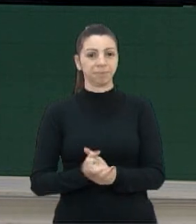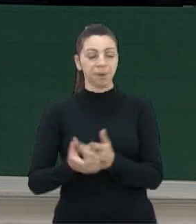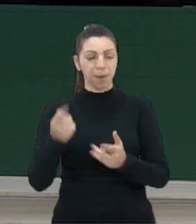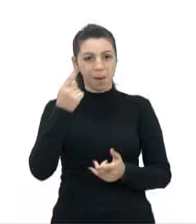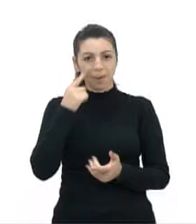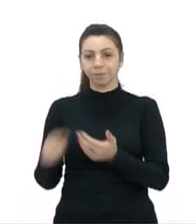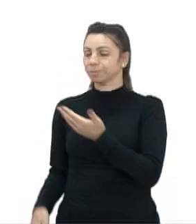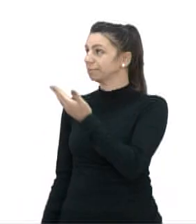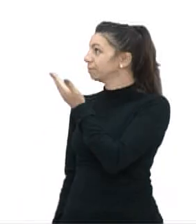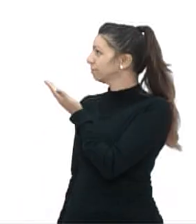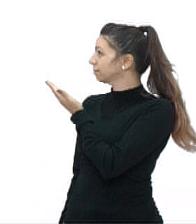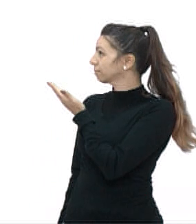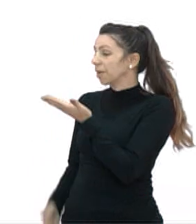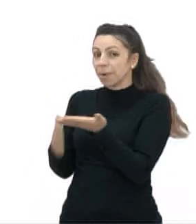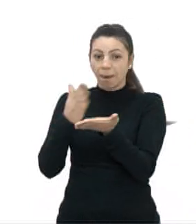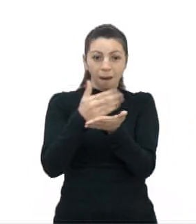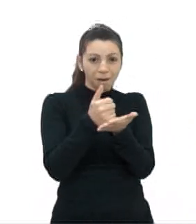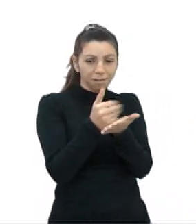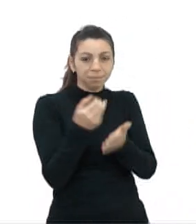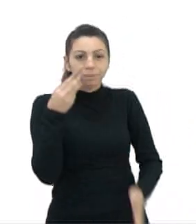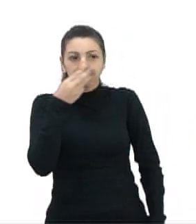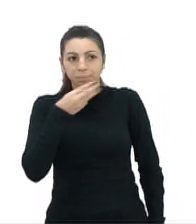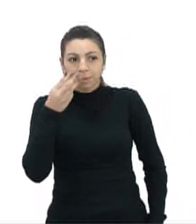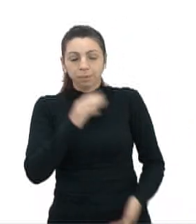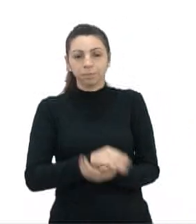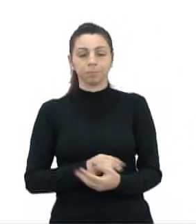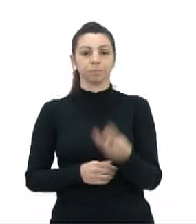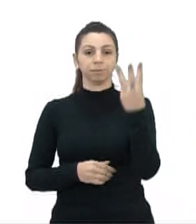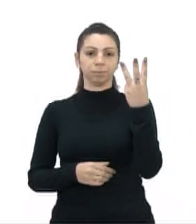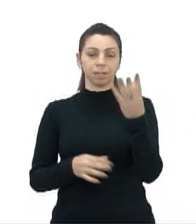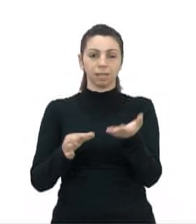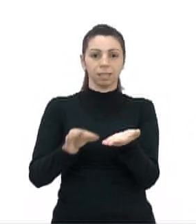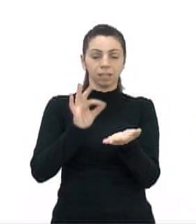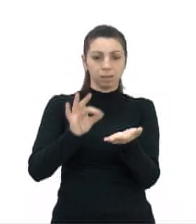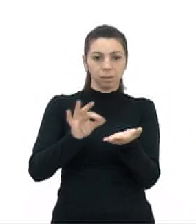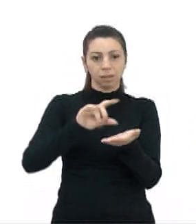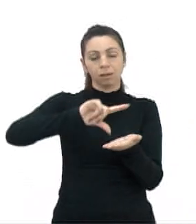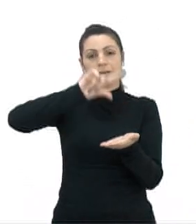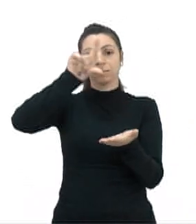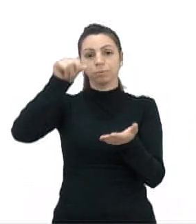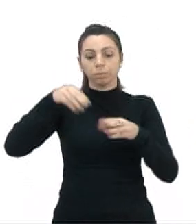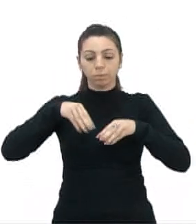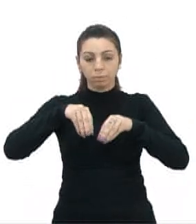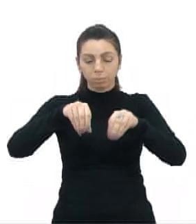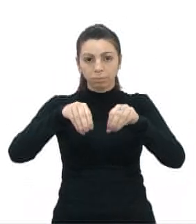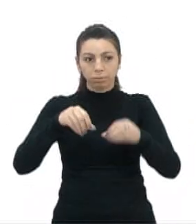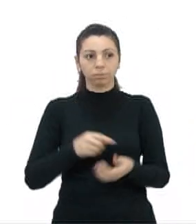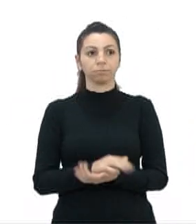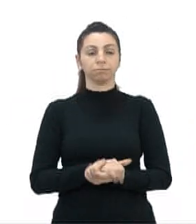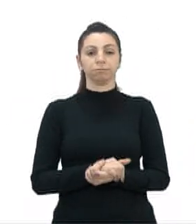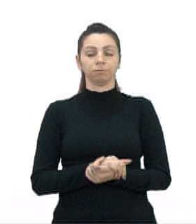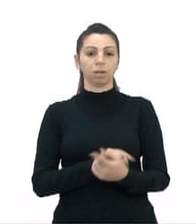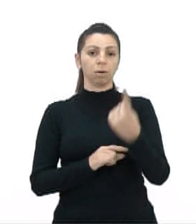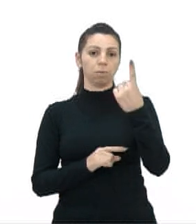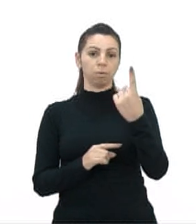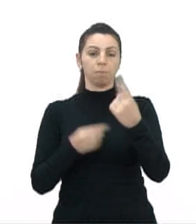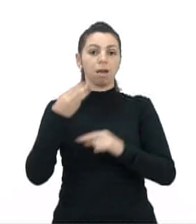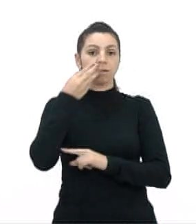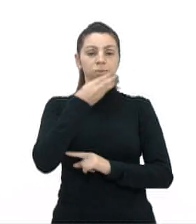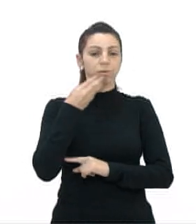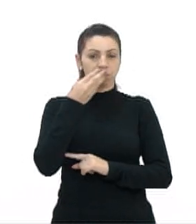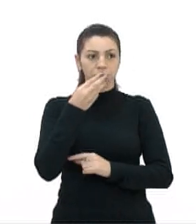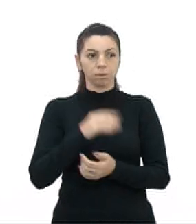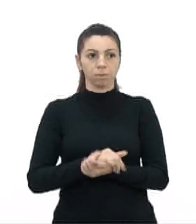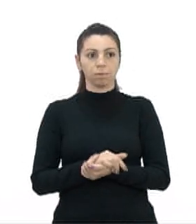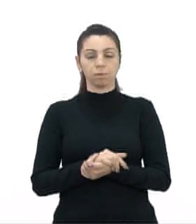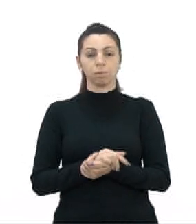olha só, vamos fazer um bolo. 3 xícaras de trigo, 1,5 de açúcar, mais 1 colher de chá de